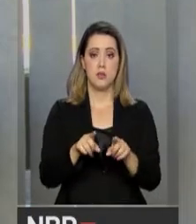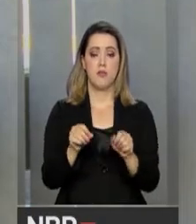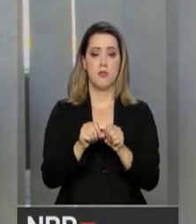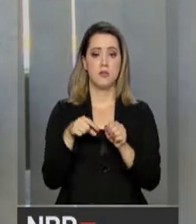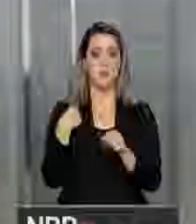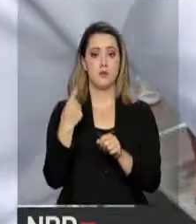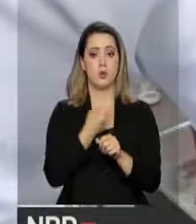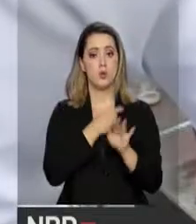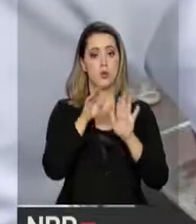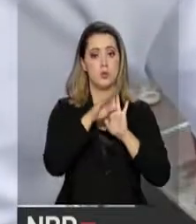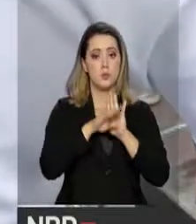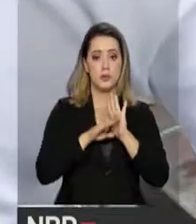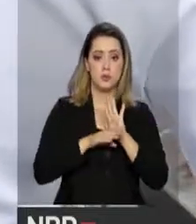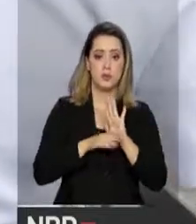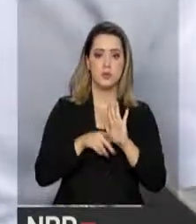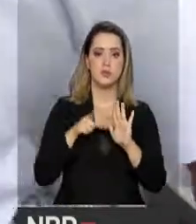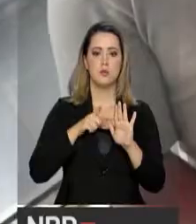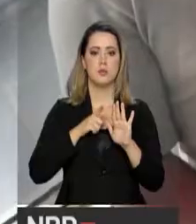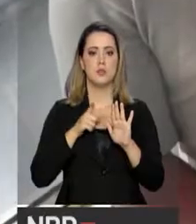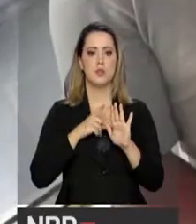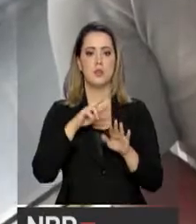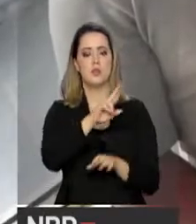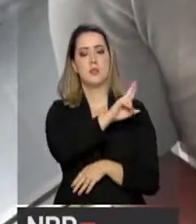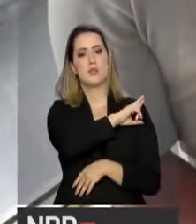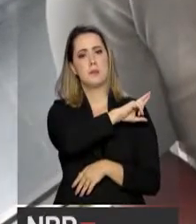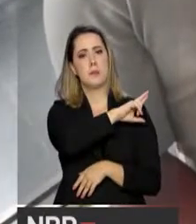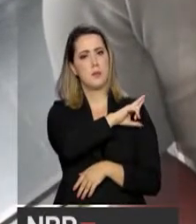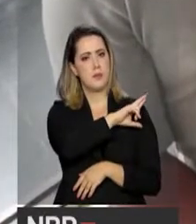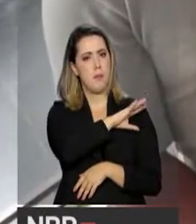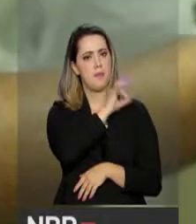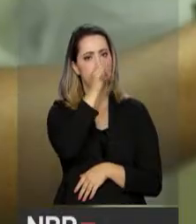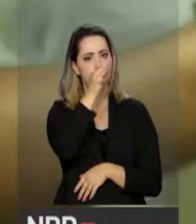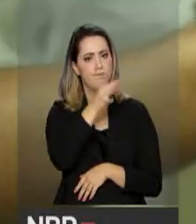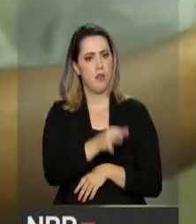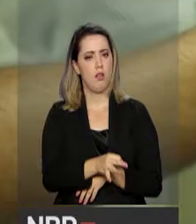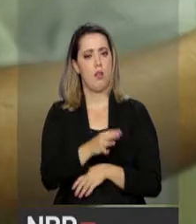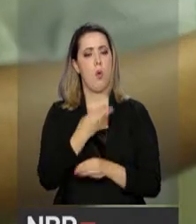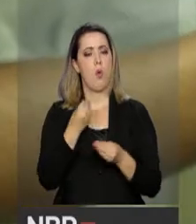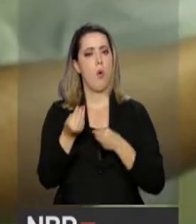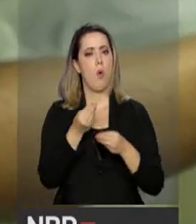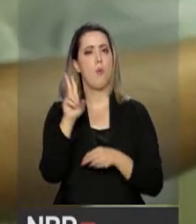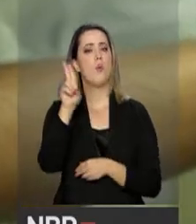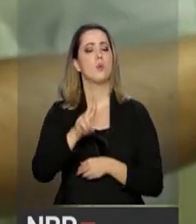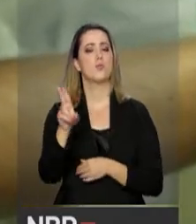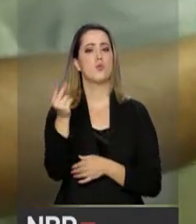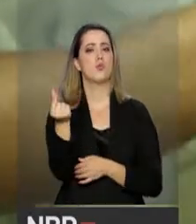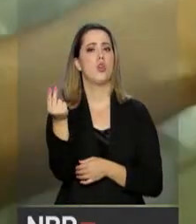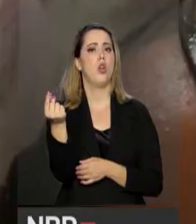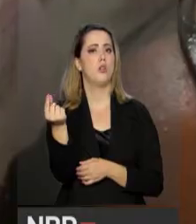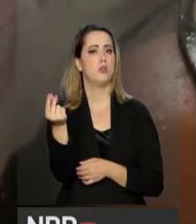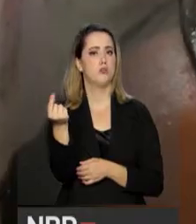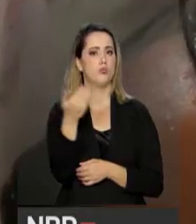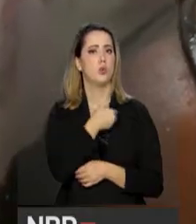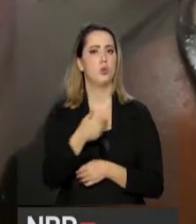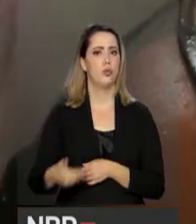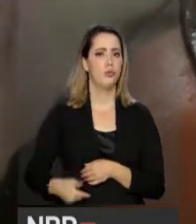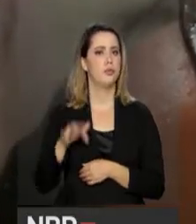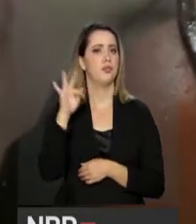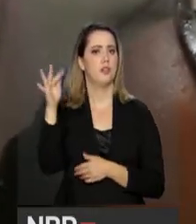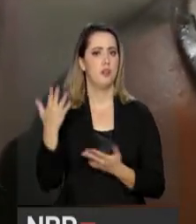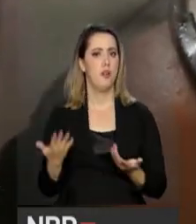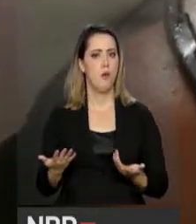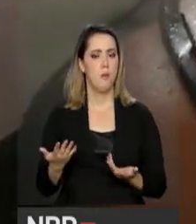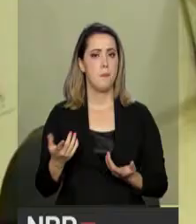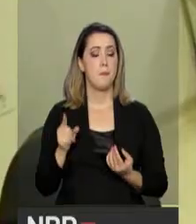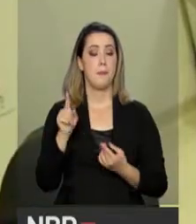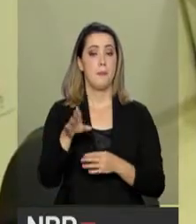que o programa tenha muita responsabilidade sobre a aplicação desses recursos, são recursos federativos,